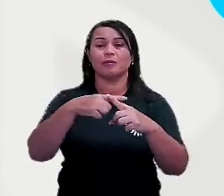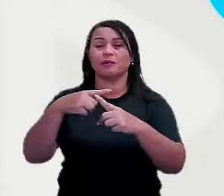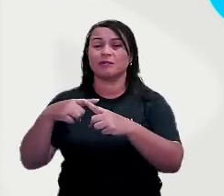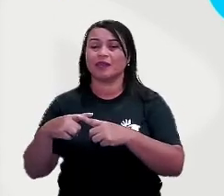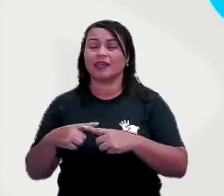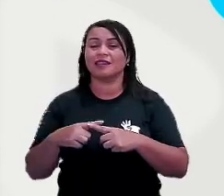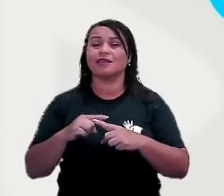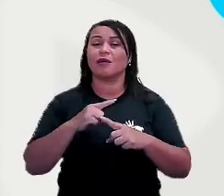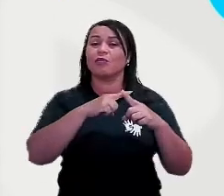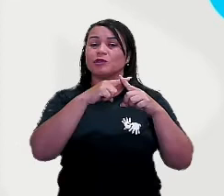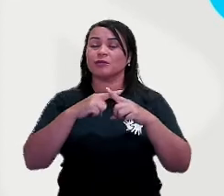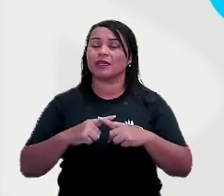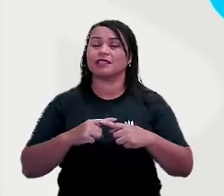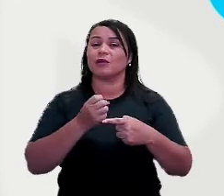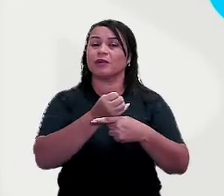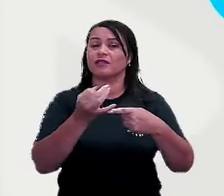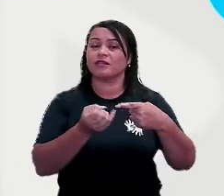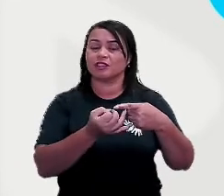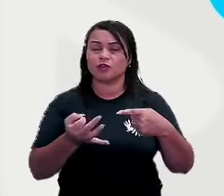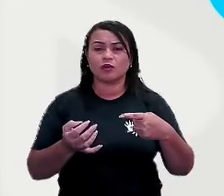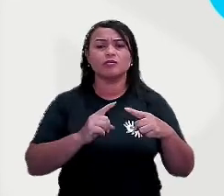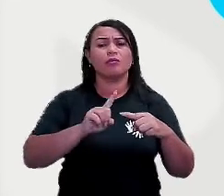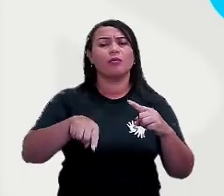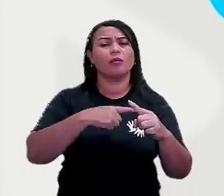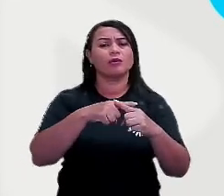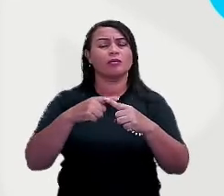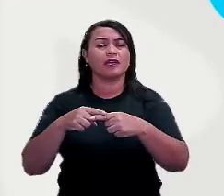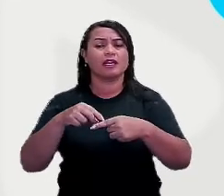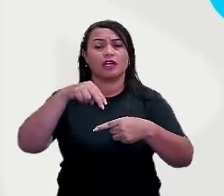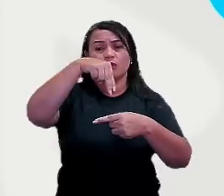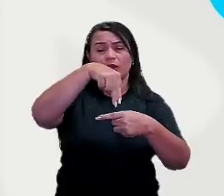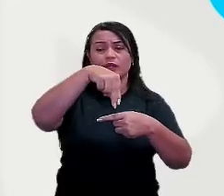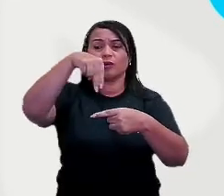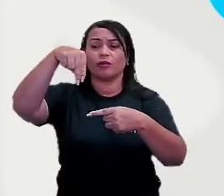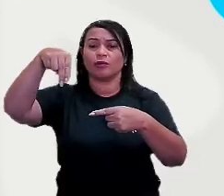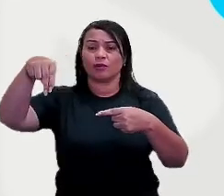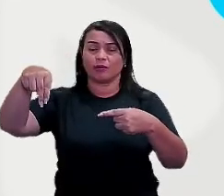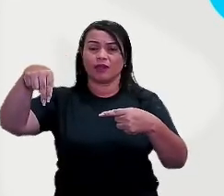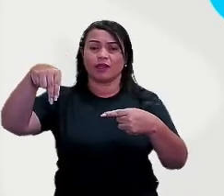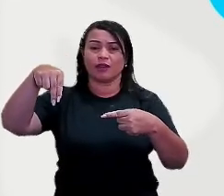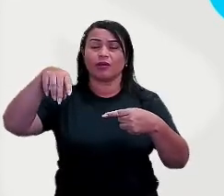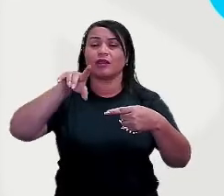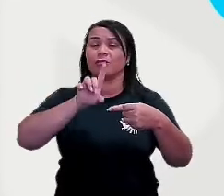frações, né, que consiste em multiplicar numerador com numerador e, em